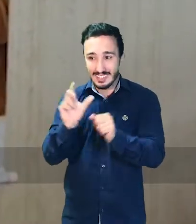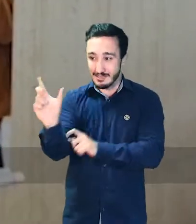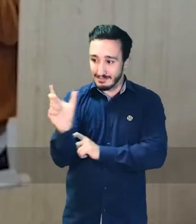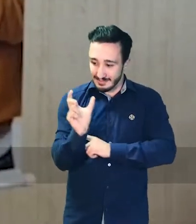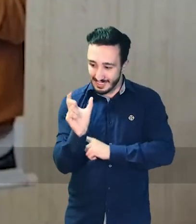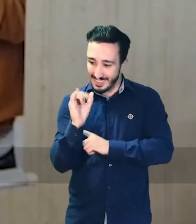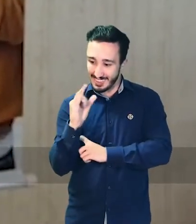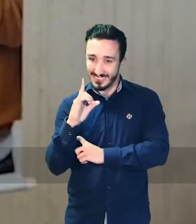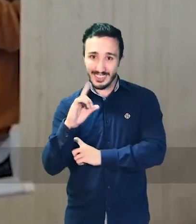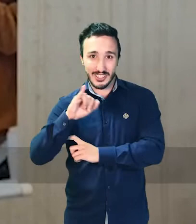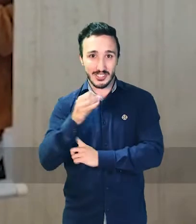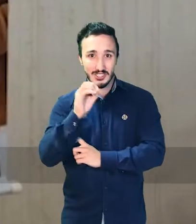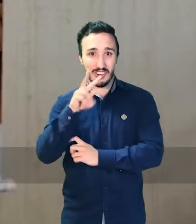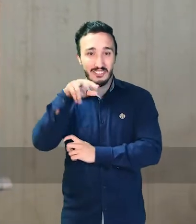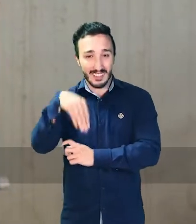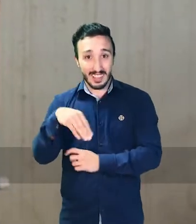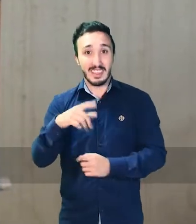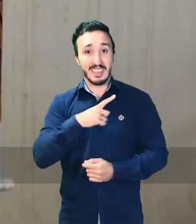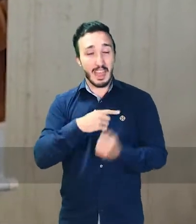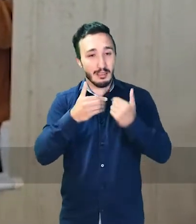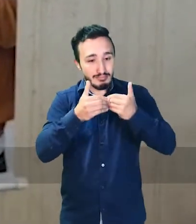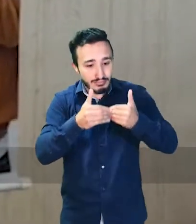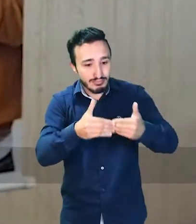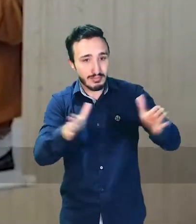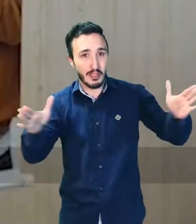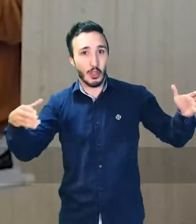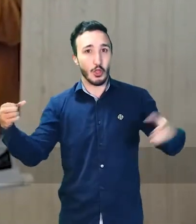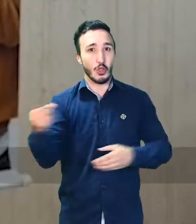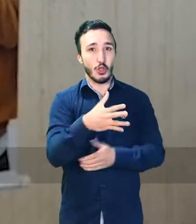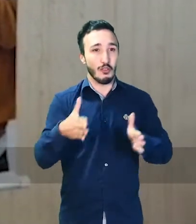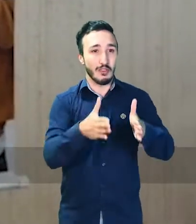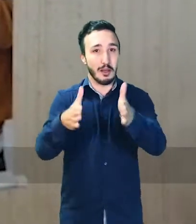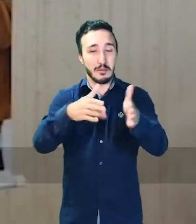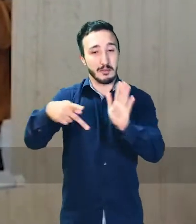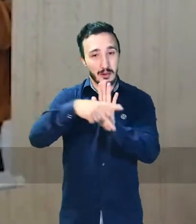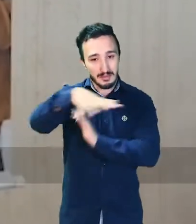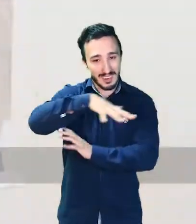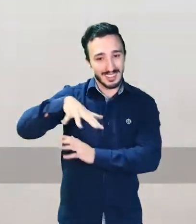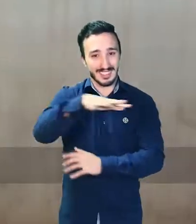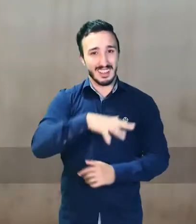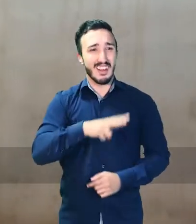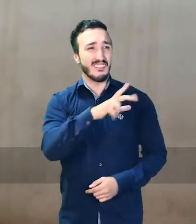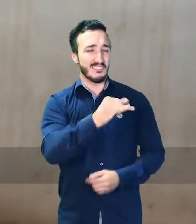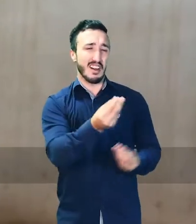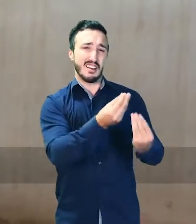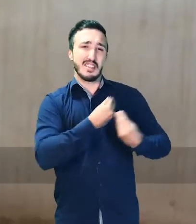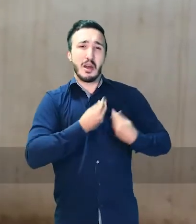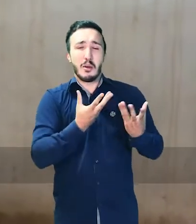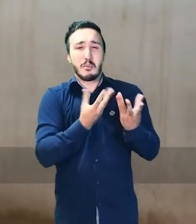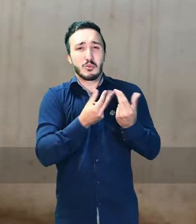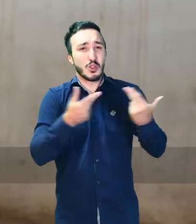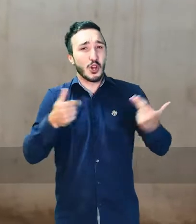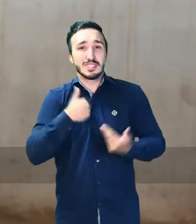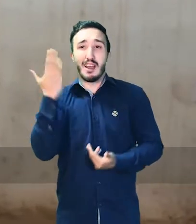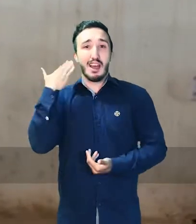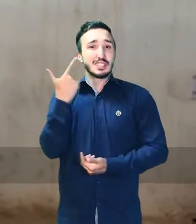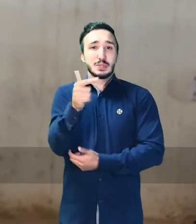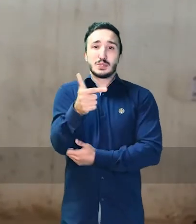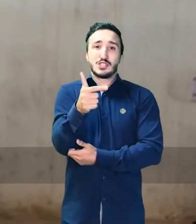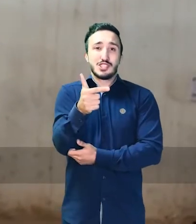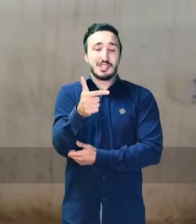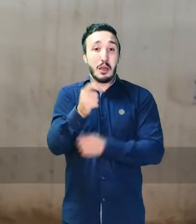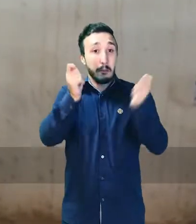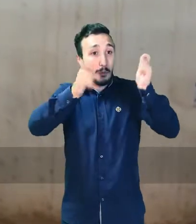nossa ID Jovem. Está abrindo novos caminhos para nós jovens aqui da região. Vai trazer muitos benefícios que a gente não tinha